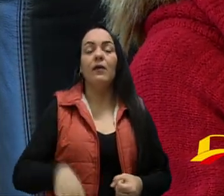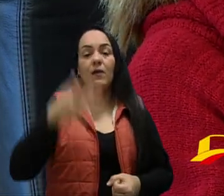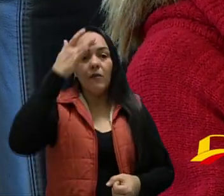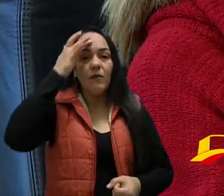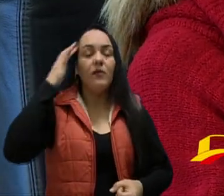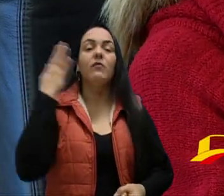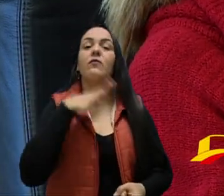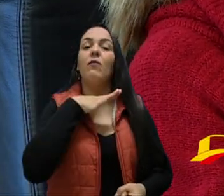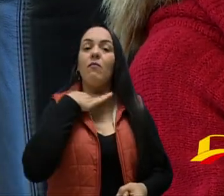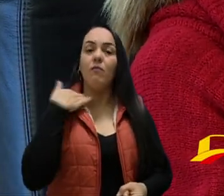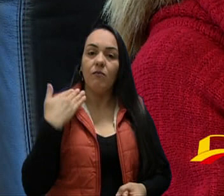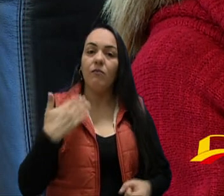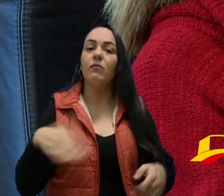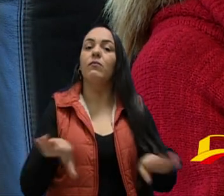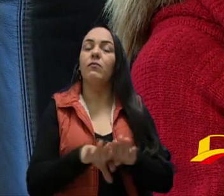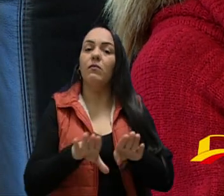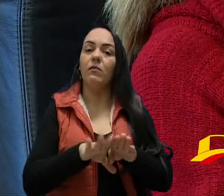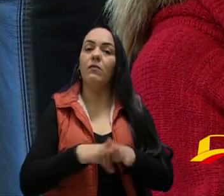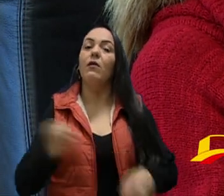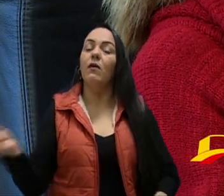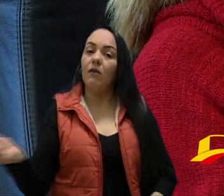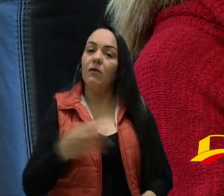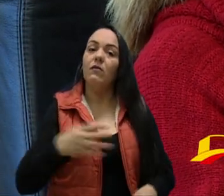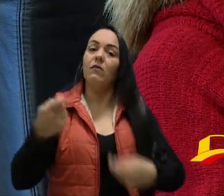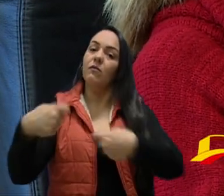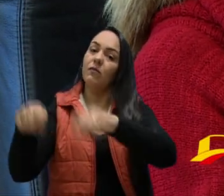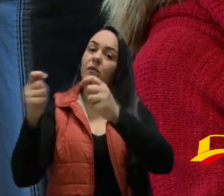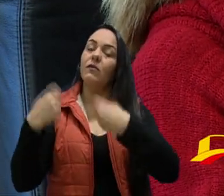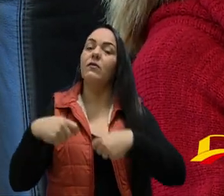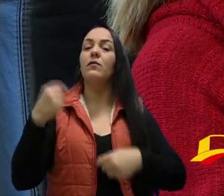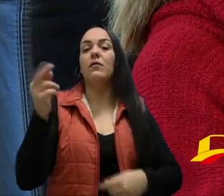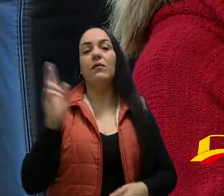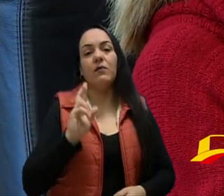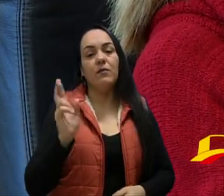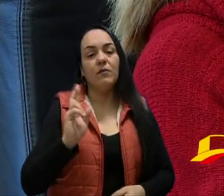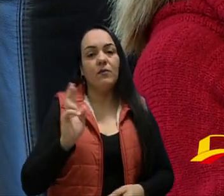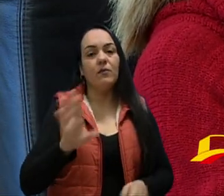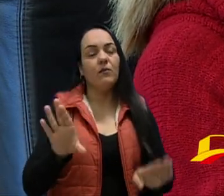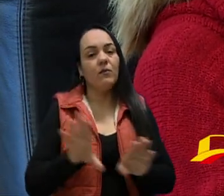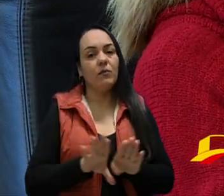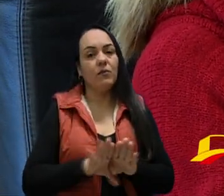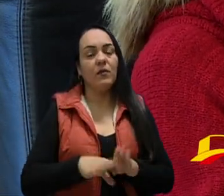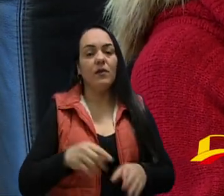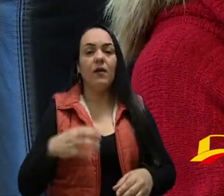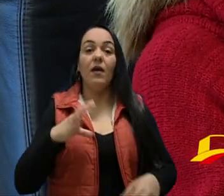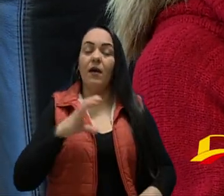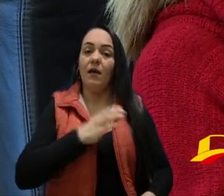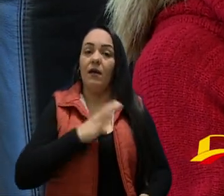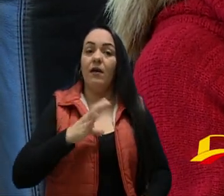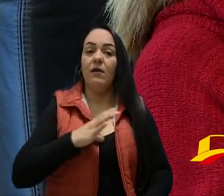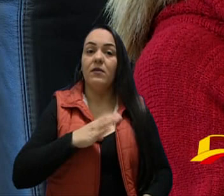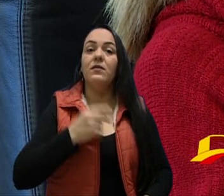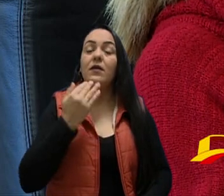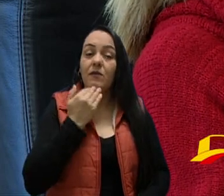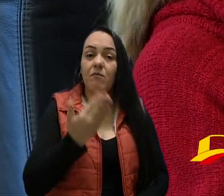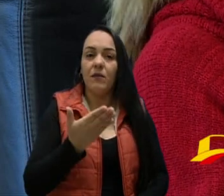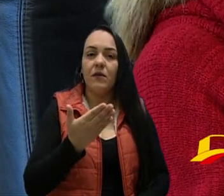e tudo eles podem fazer novas novas injeções de dinheiro naquele a cidade tem que pedir